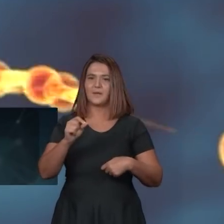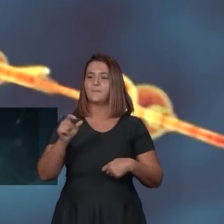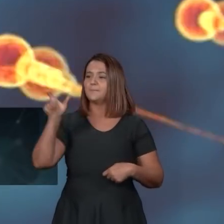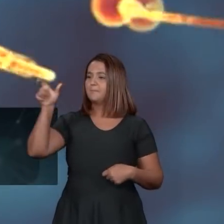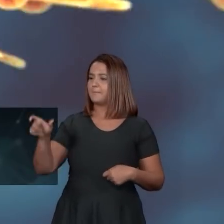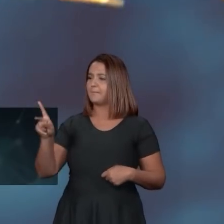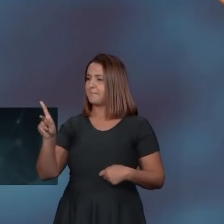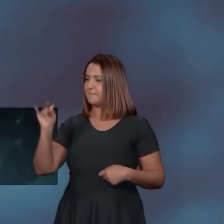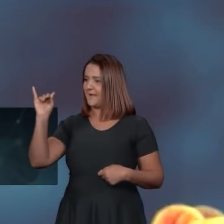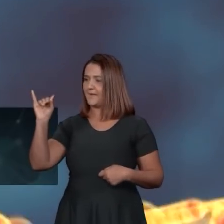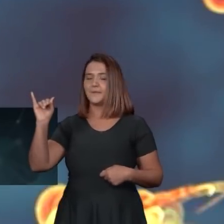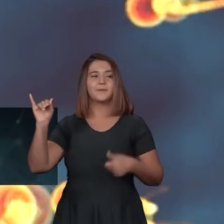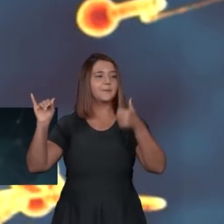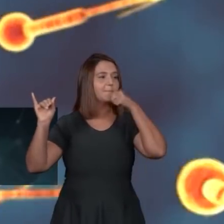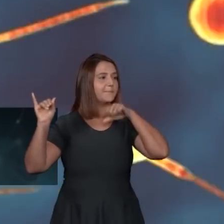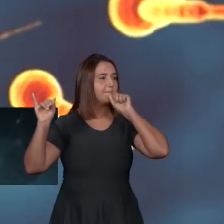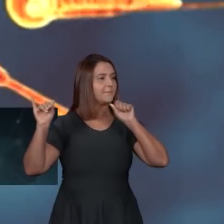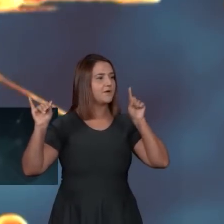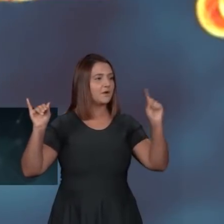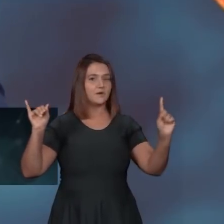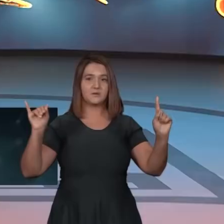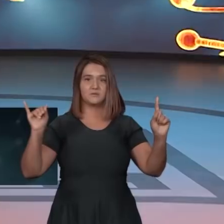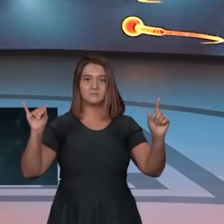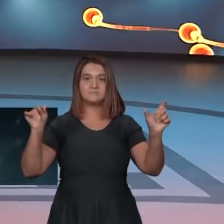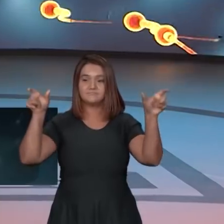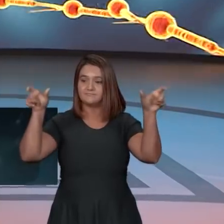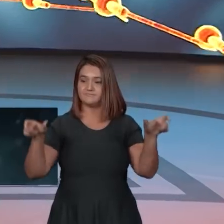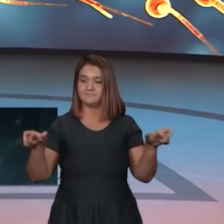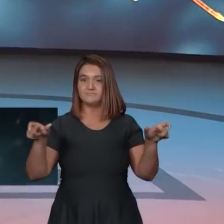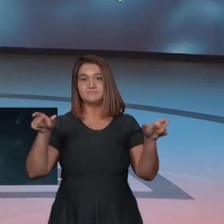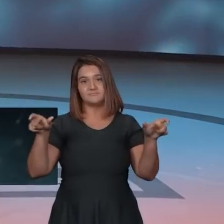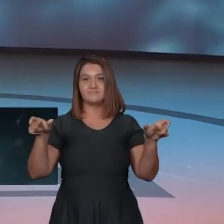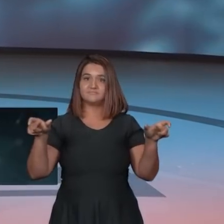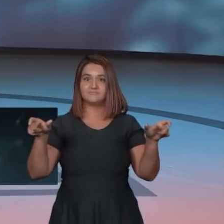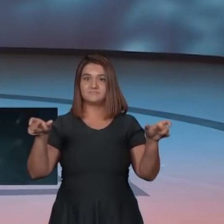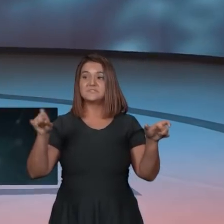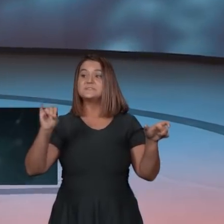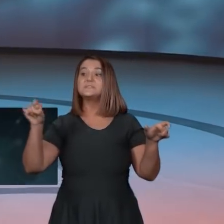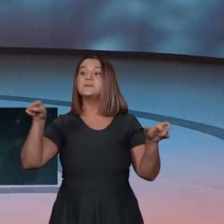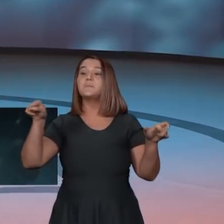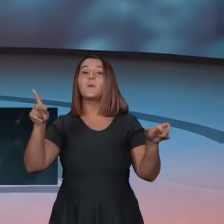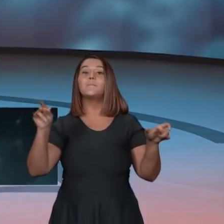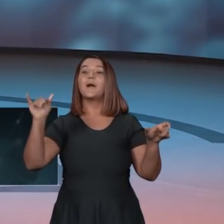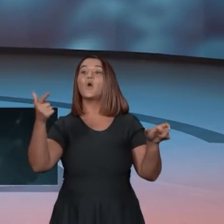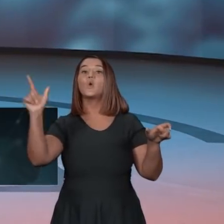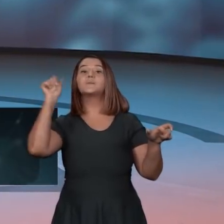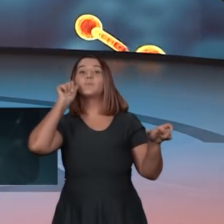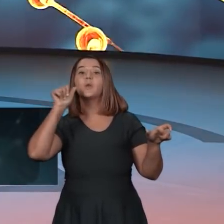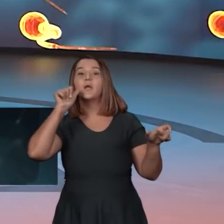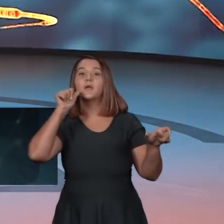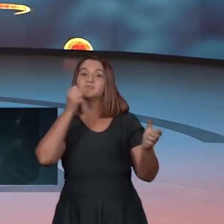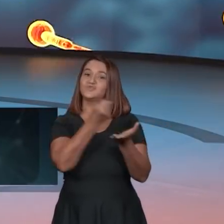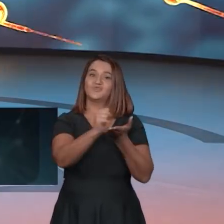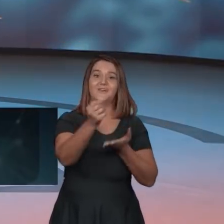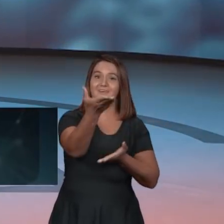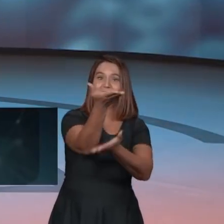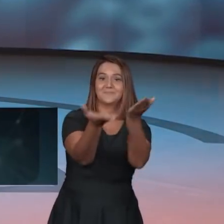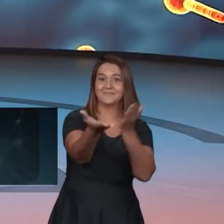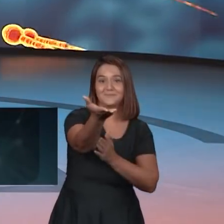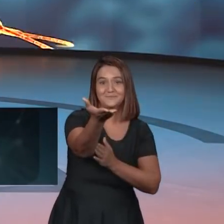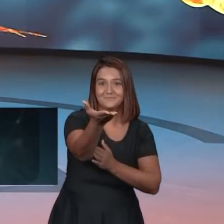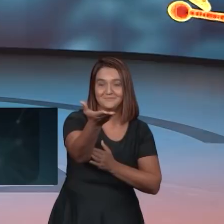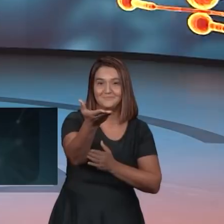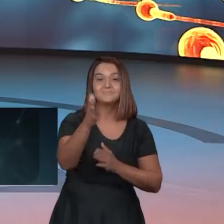pai encontrar com sua mãe. Se você nasceu lá pelos anos 90, quando o mundo tinha 4 bilhões de habitantes, qual a